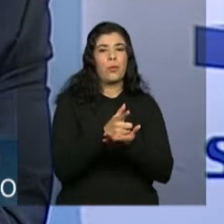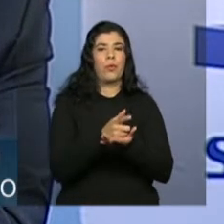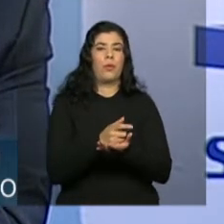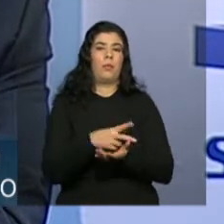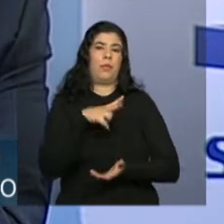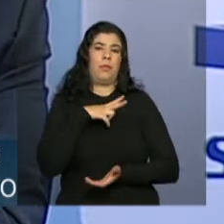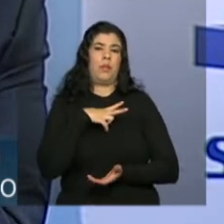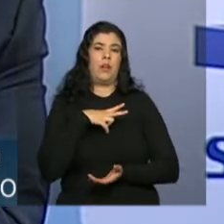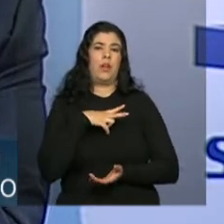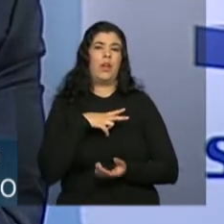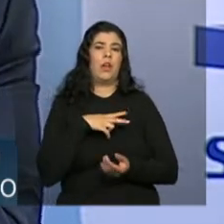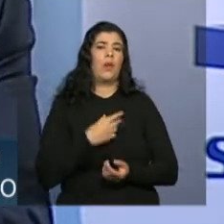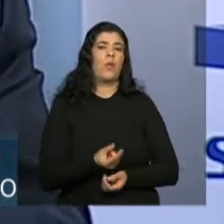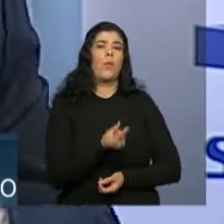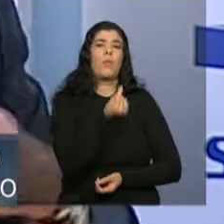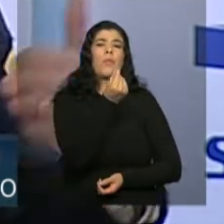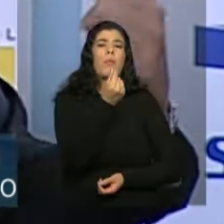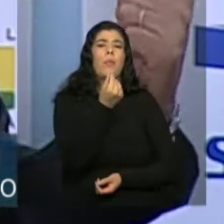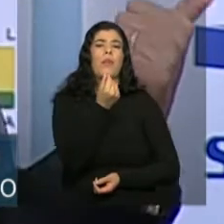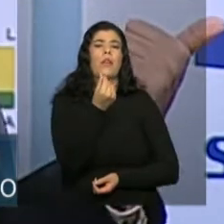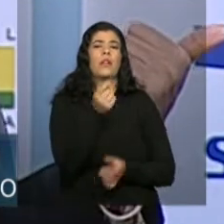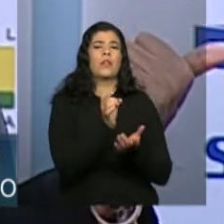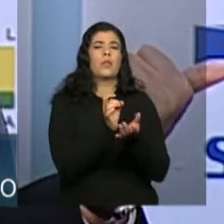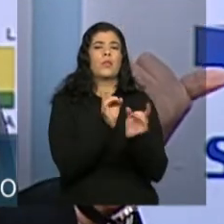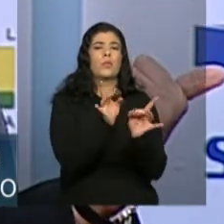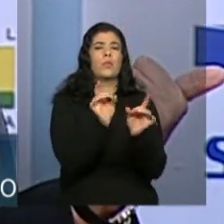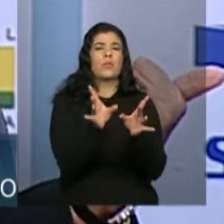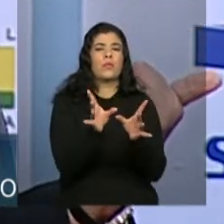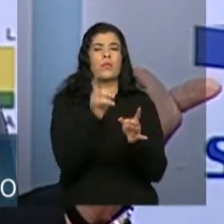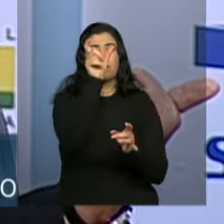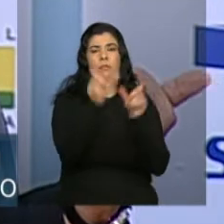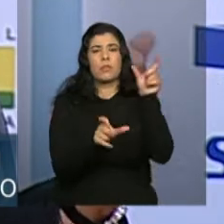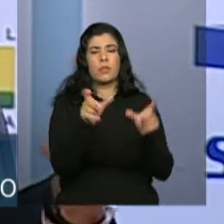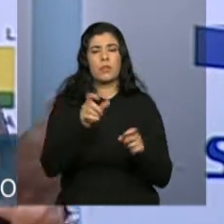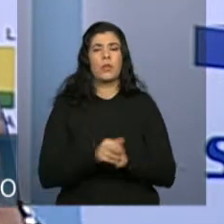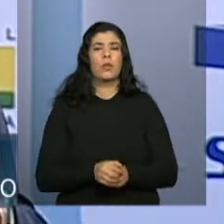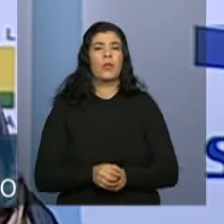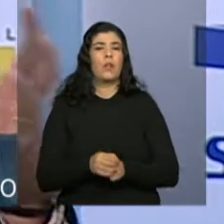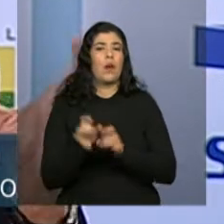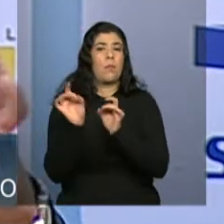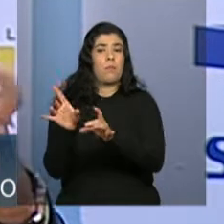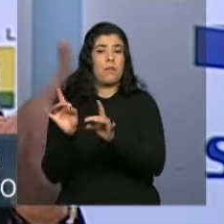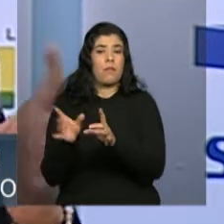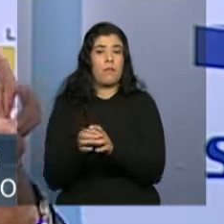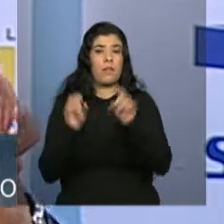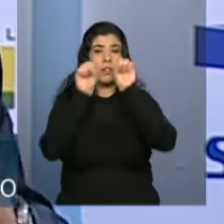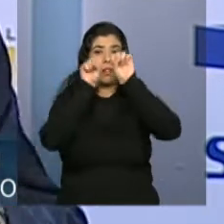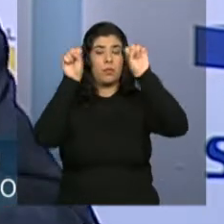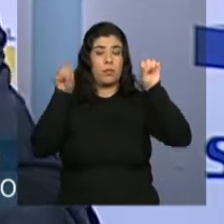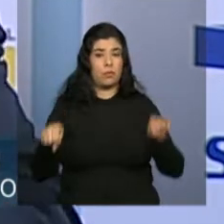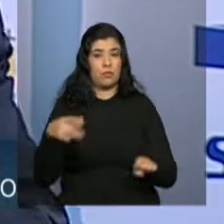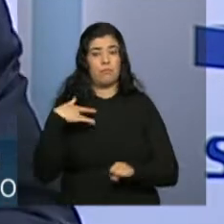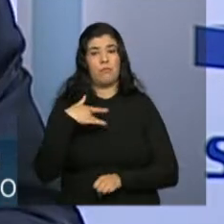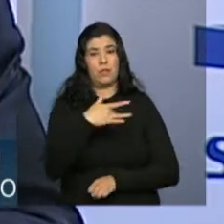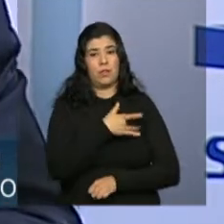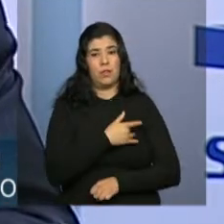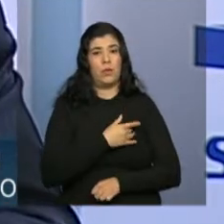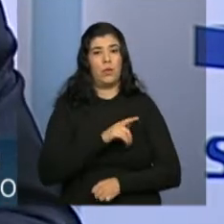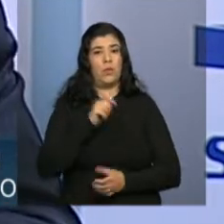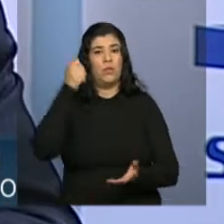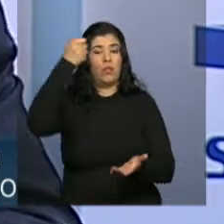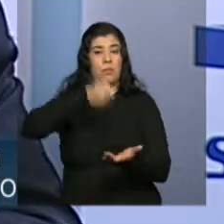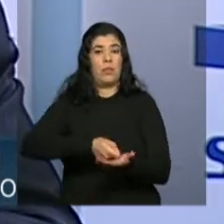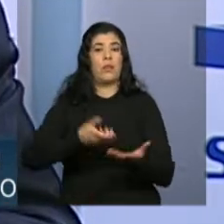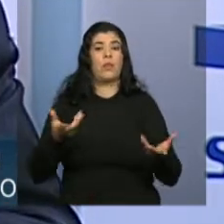na farmácia O que é o preço que é vendido no a licitação do Sistema Único de Saúde então isso vai é também